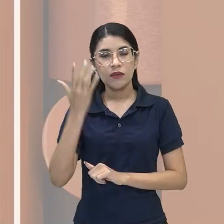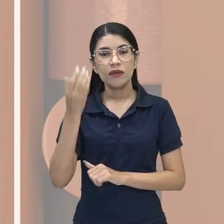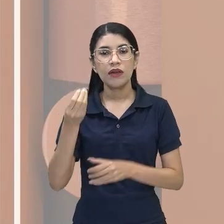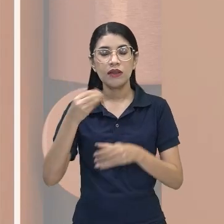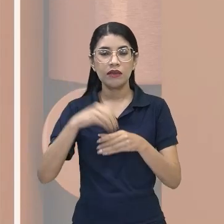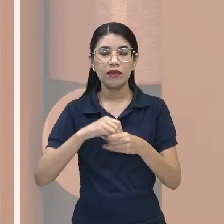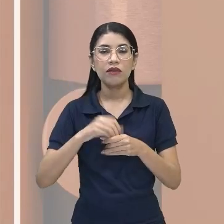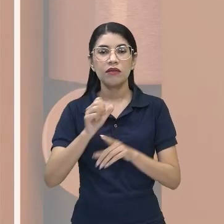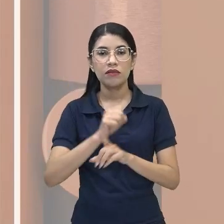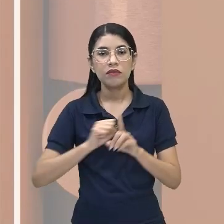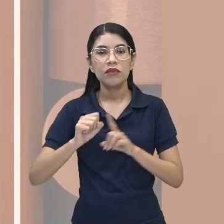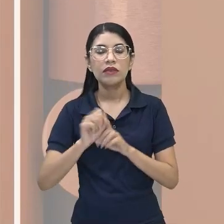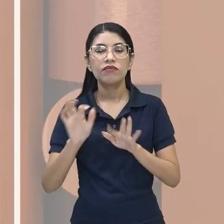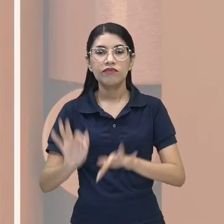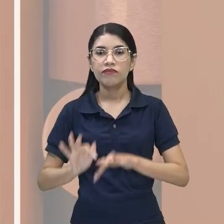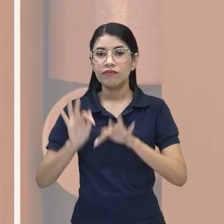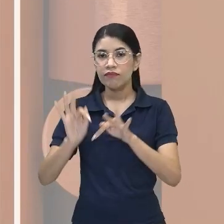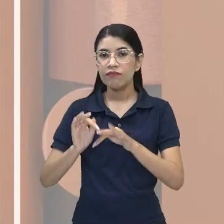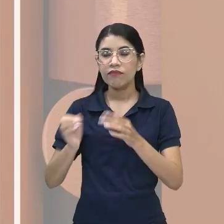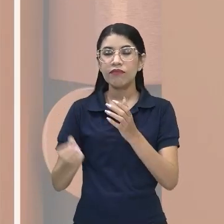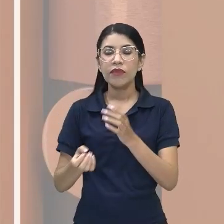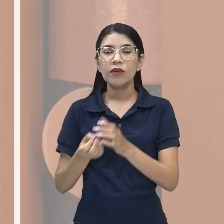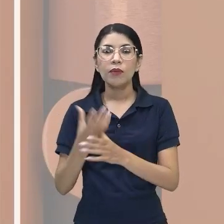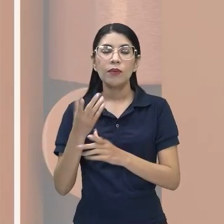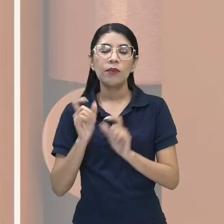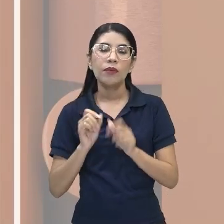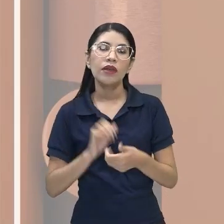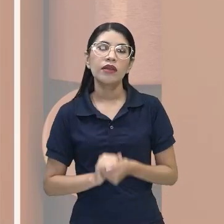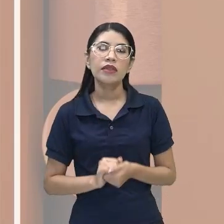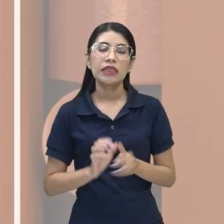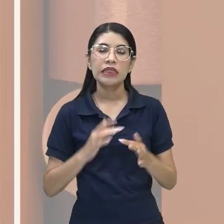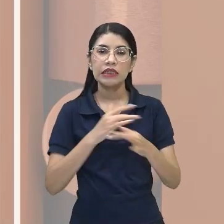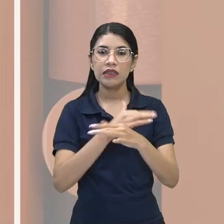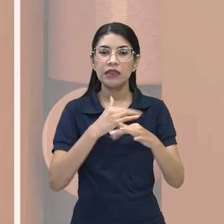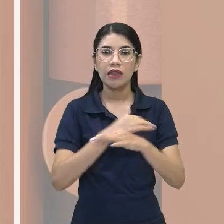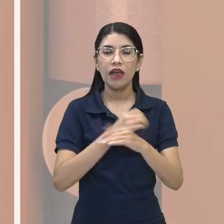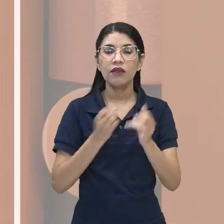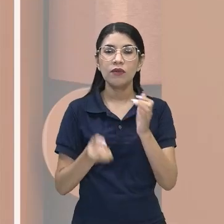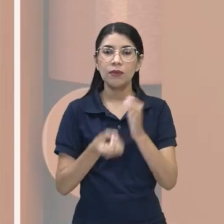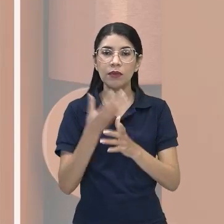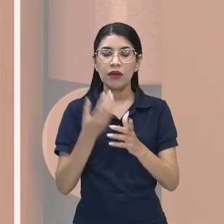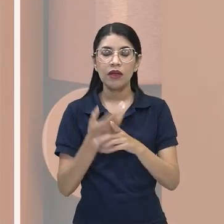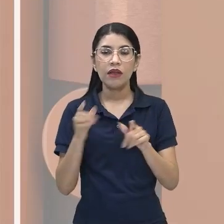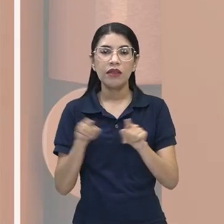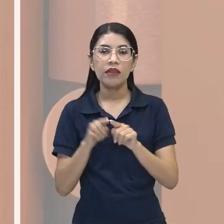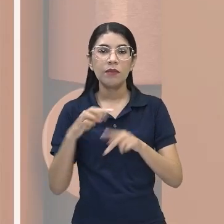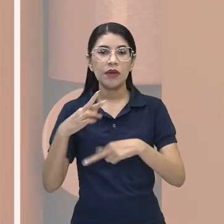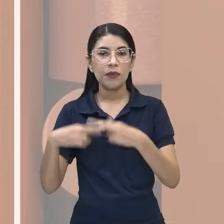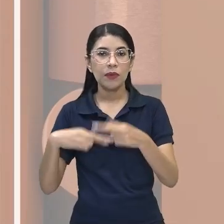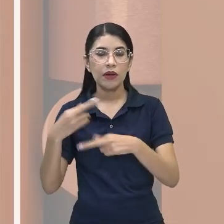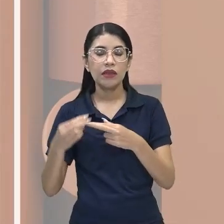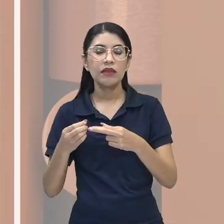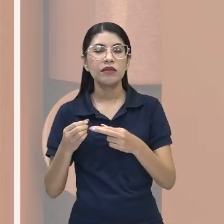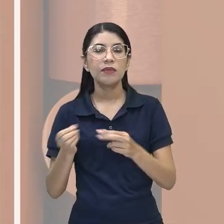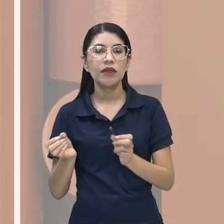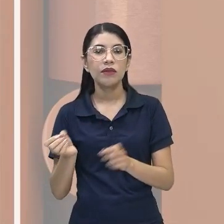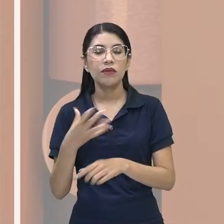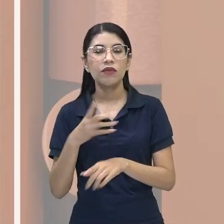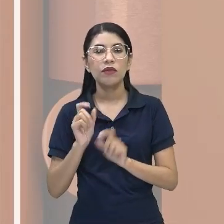sociedade feudal, com o surgimento e o renascimento de cidades e também o renascimento